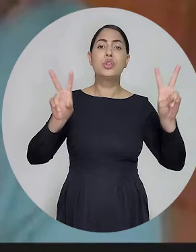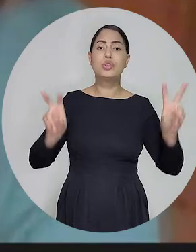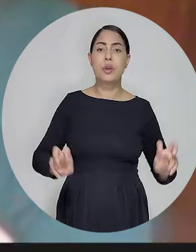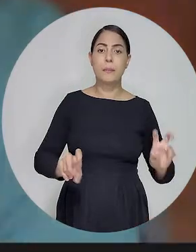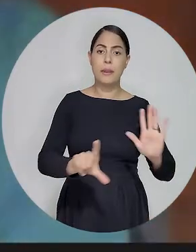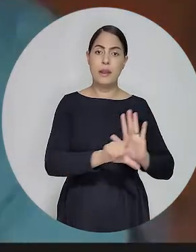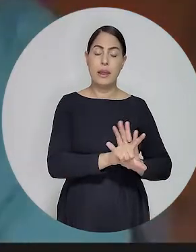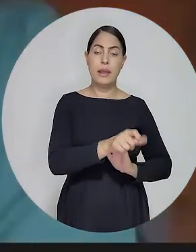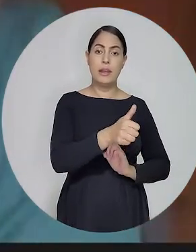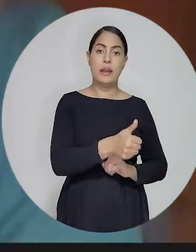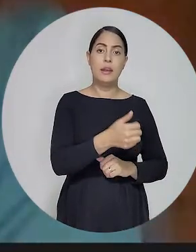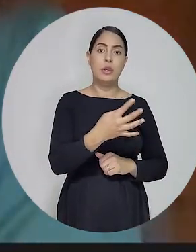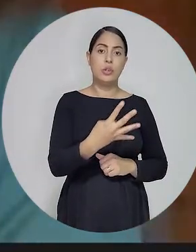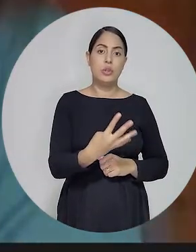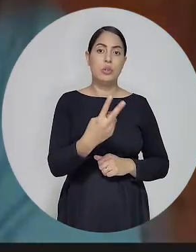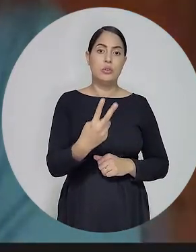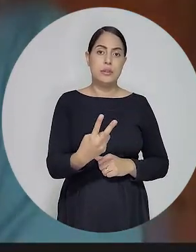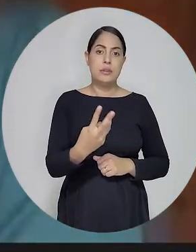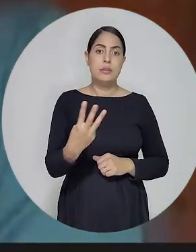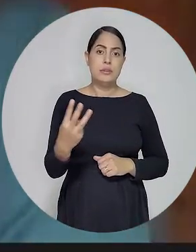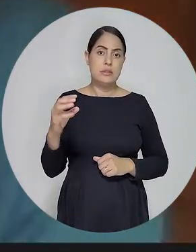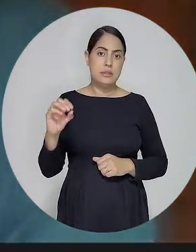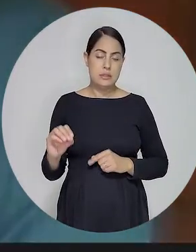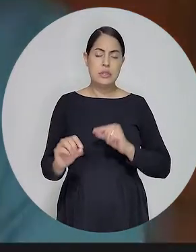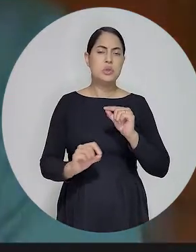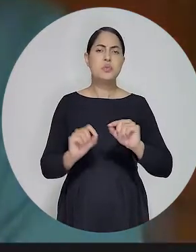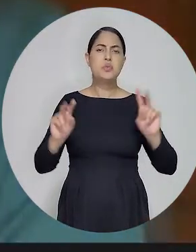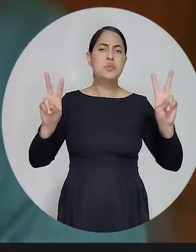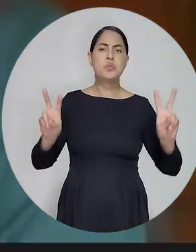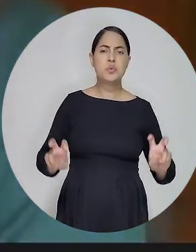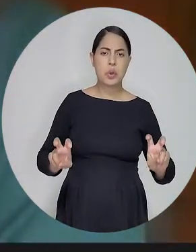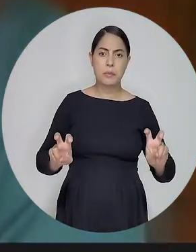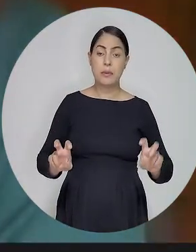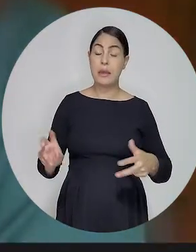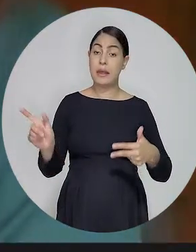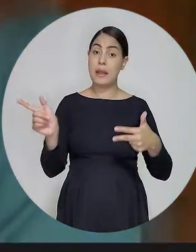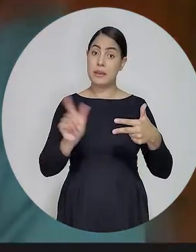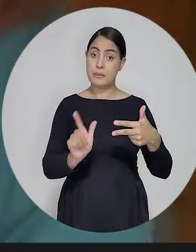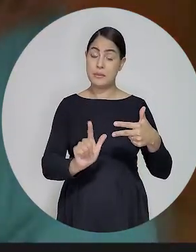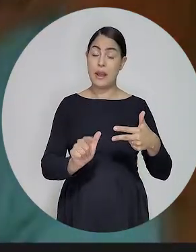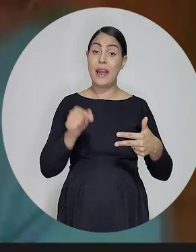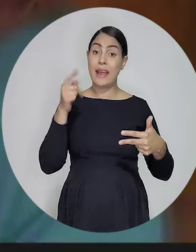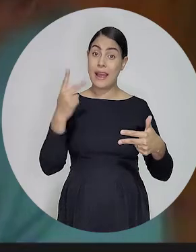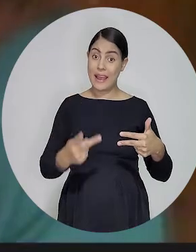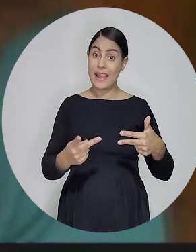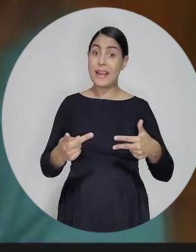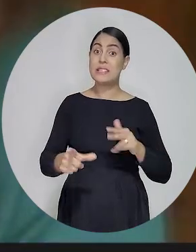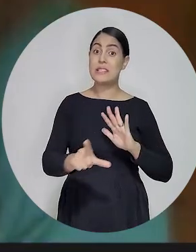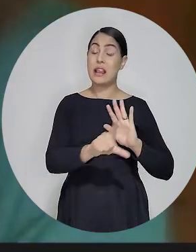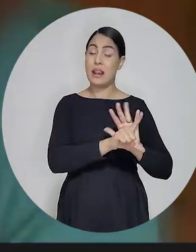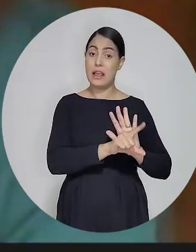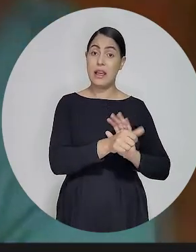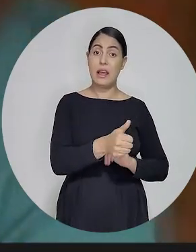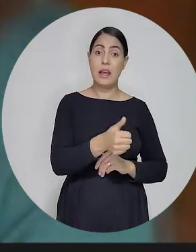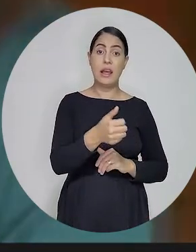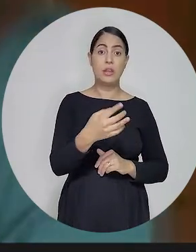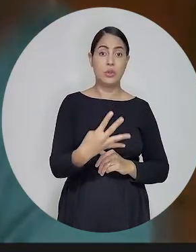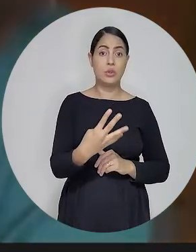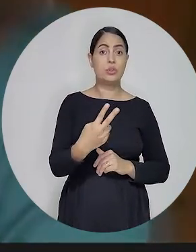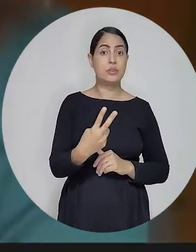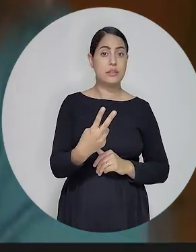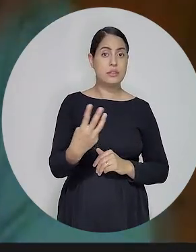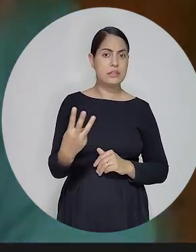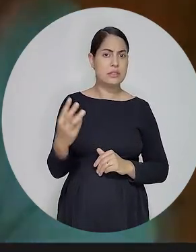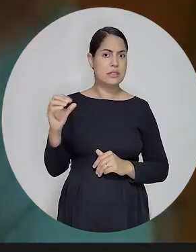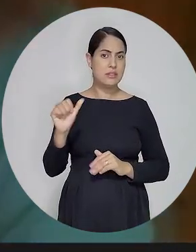efeitos da Lei 14.230 na inelegibilidade. A Lei 14.230 é uma lei que alterou, como